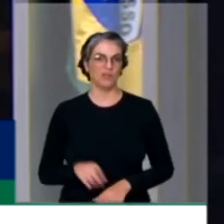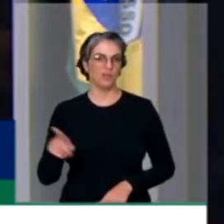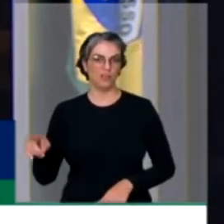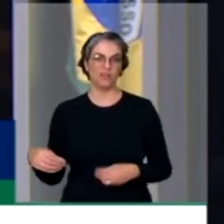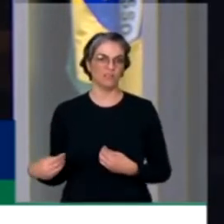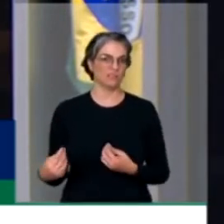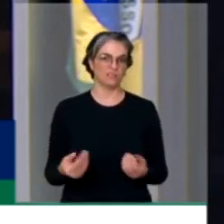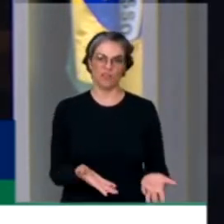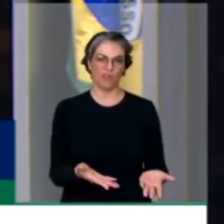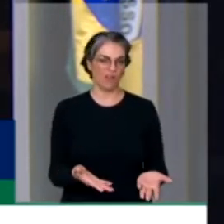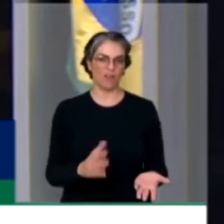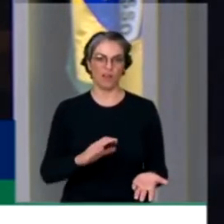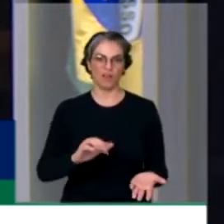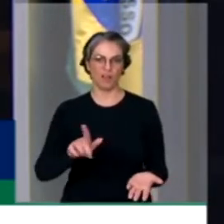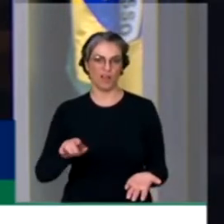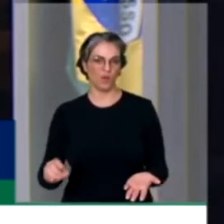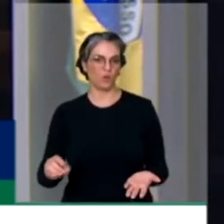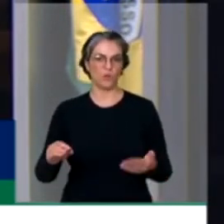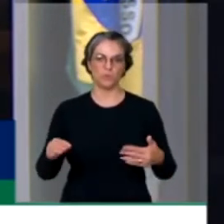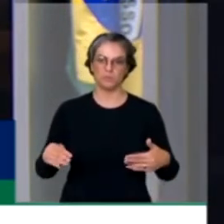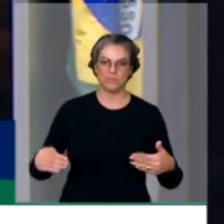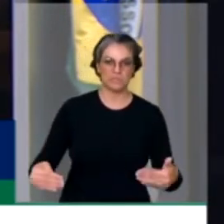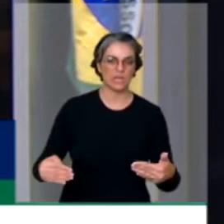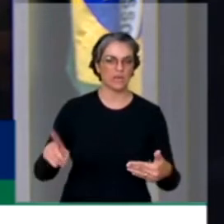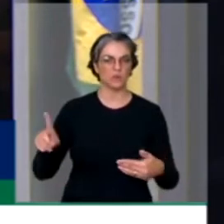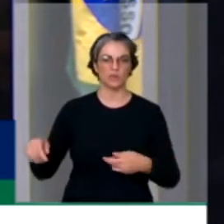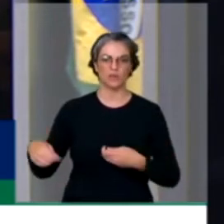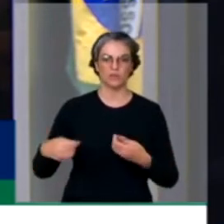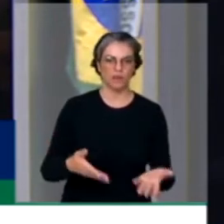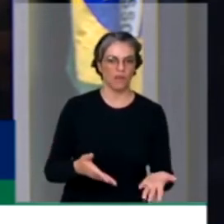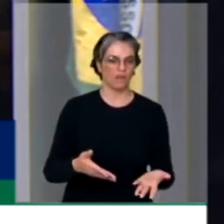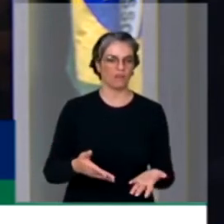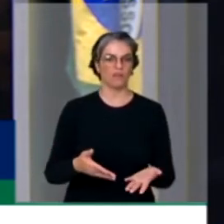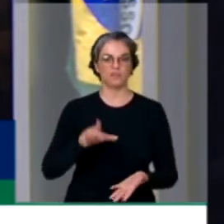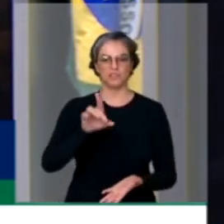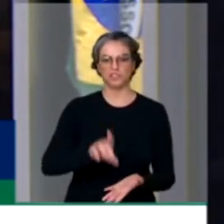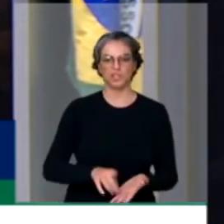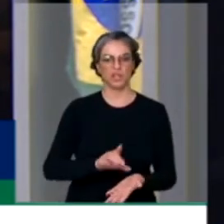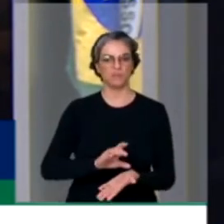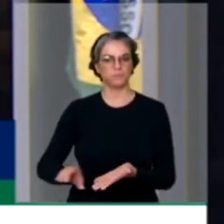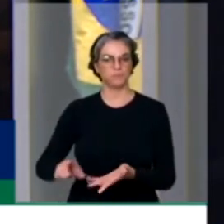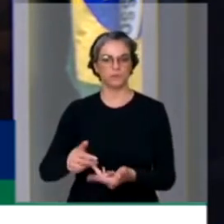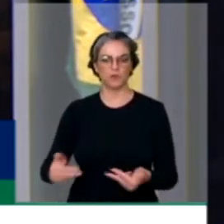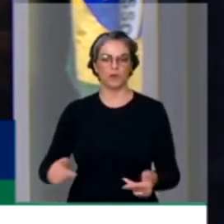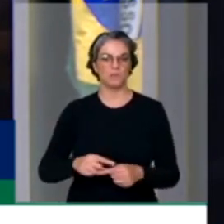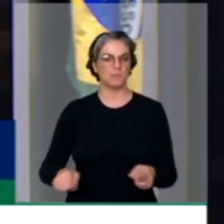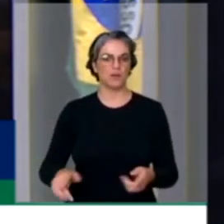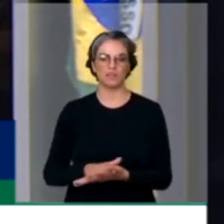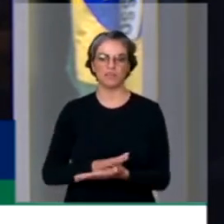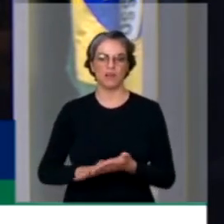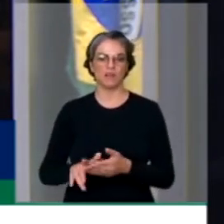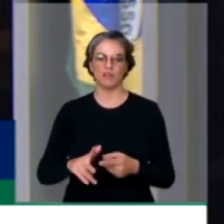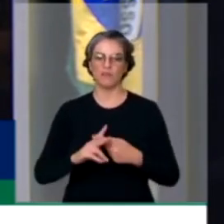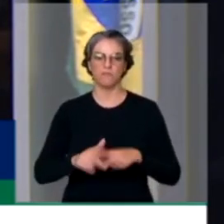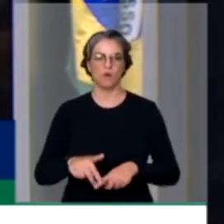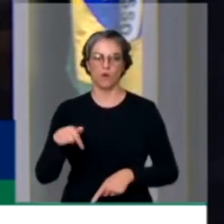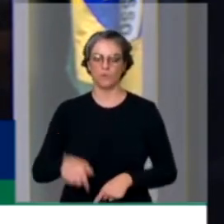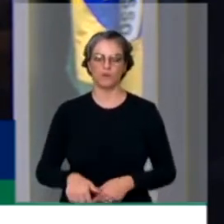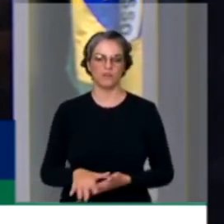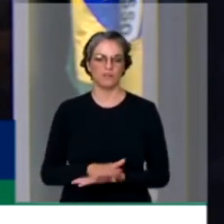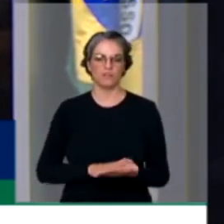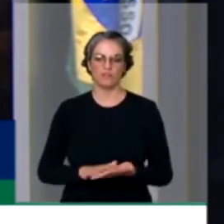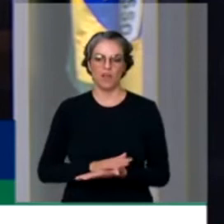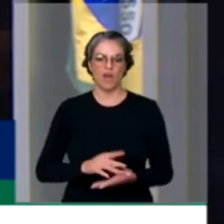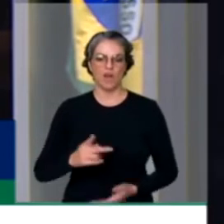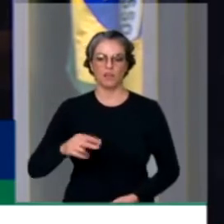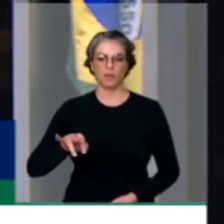os cargos, ele entrega os ministérios, ele entrega as emendas, mas não tem nenhuma reforma aprovada em plenário. Não tem nenhuma